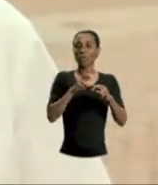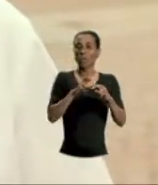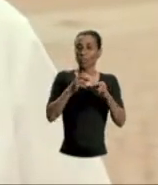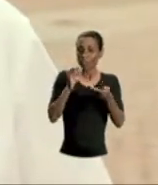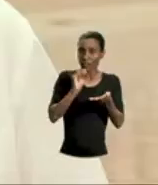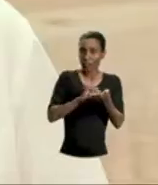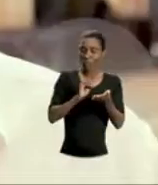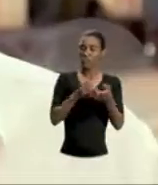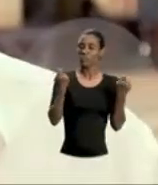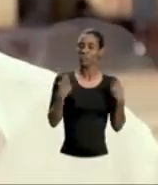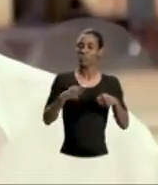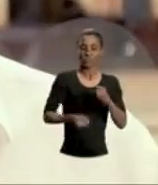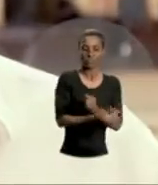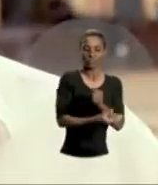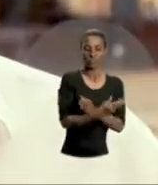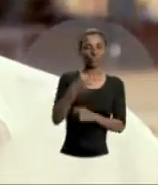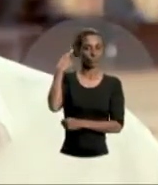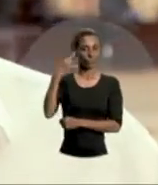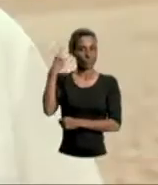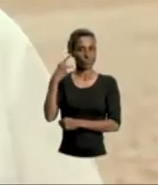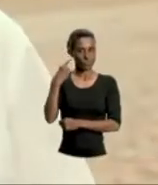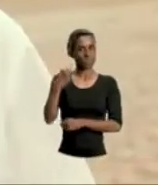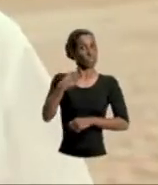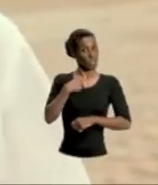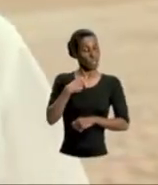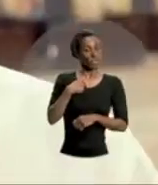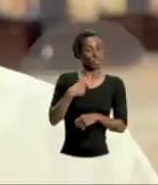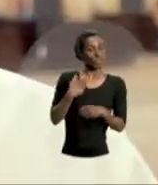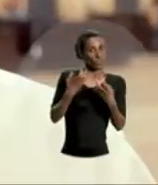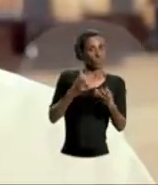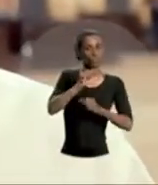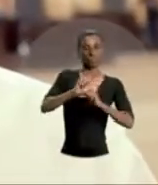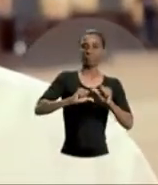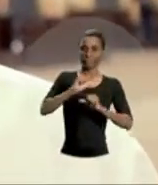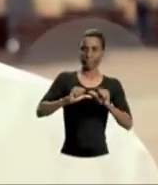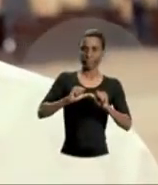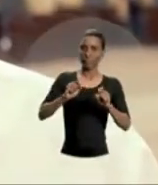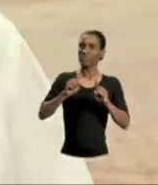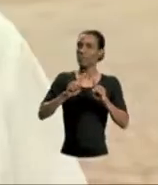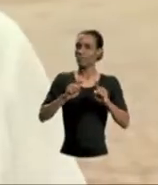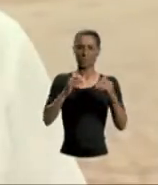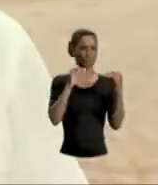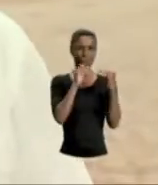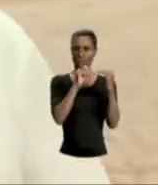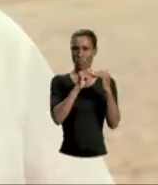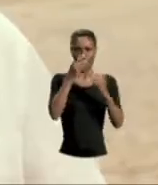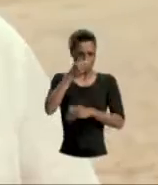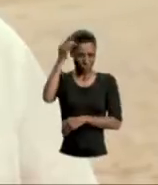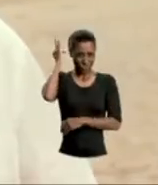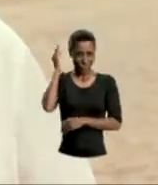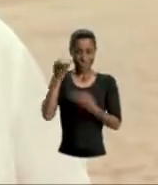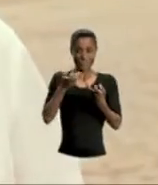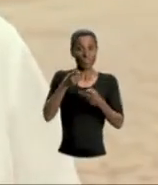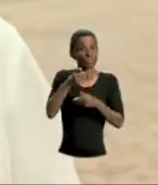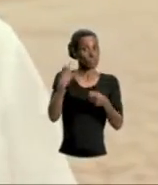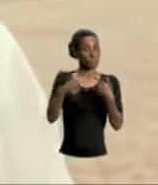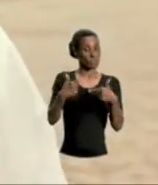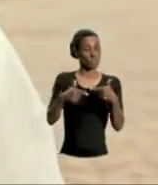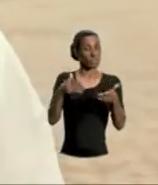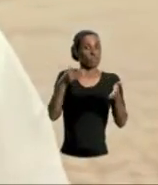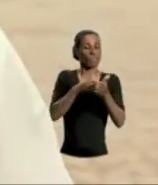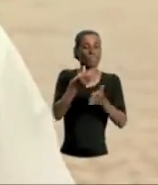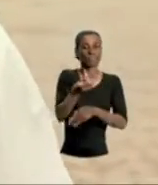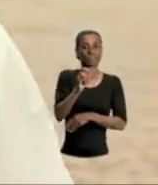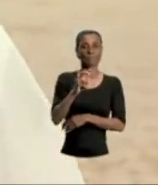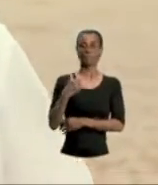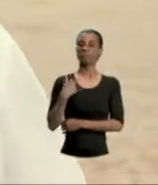da incompetência e da corrupção na política. Que fique claro, sou a favor de mudanças, mas discordo de Temer que quer você